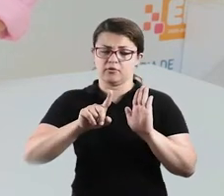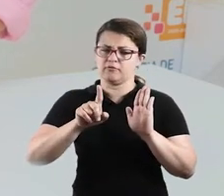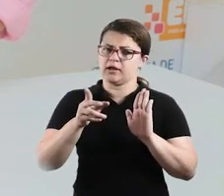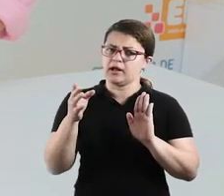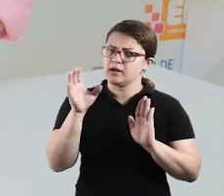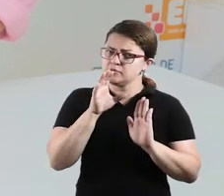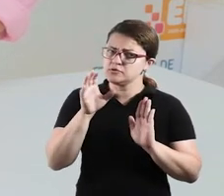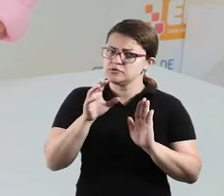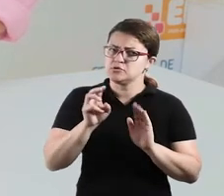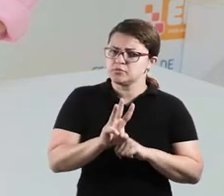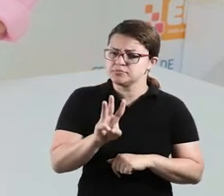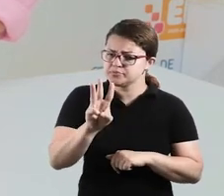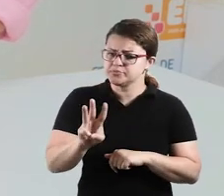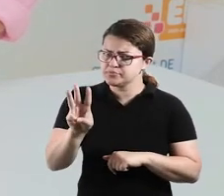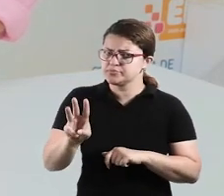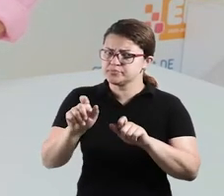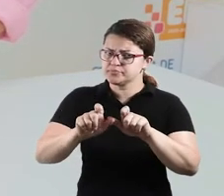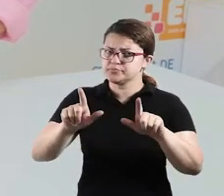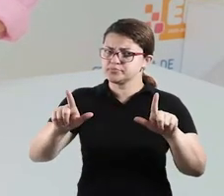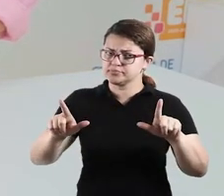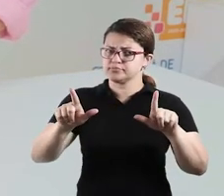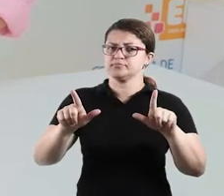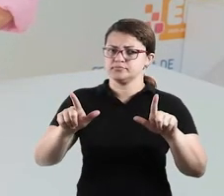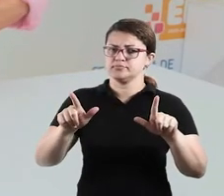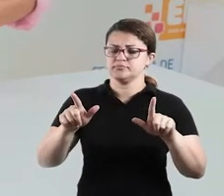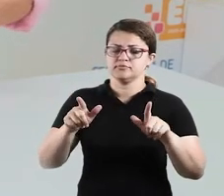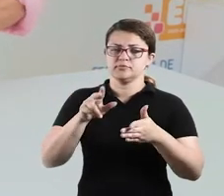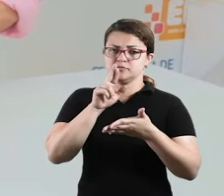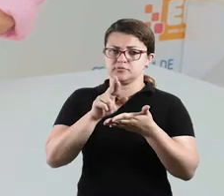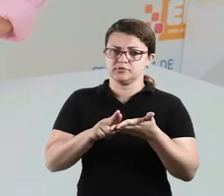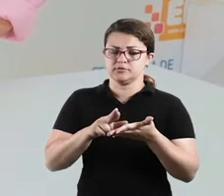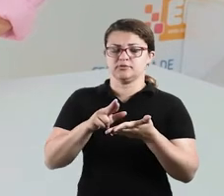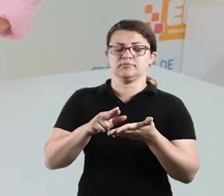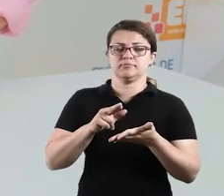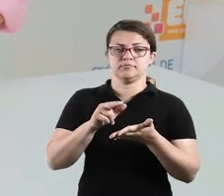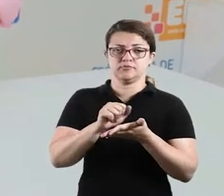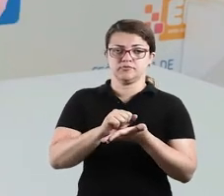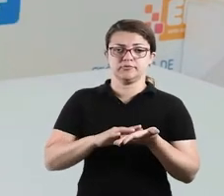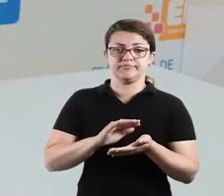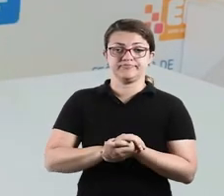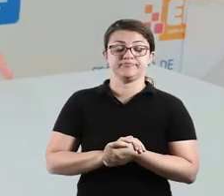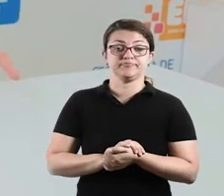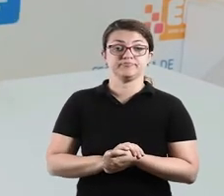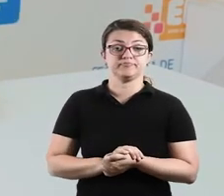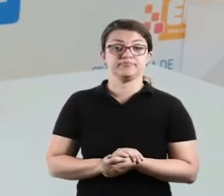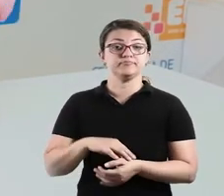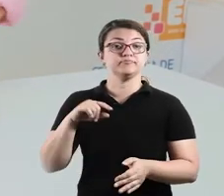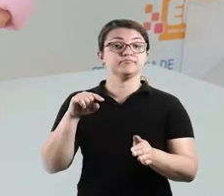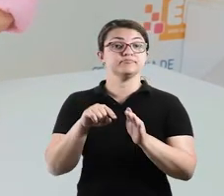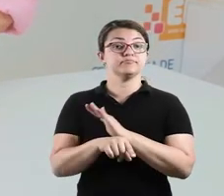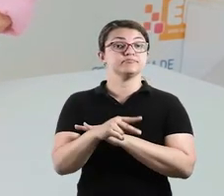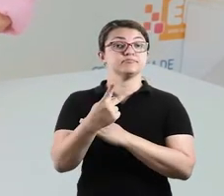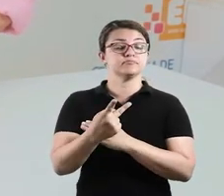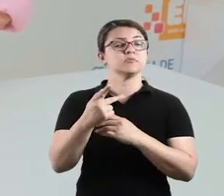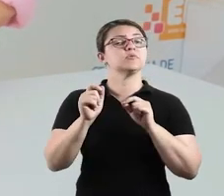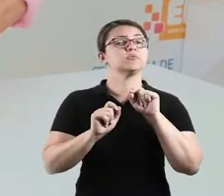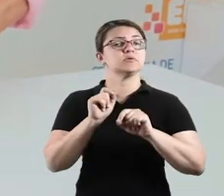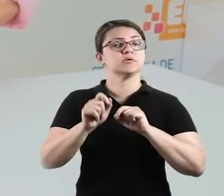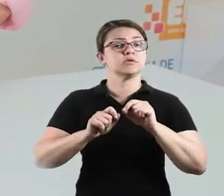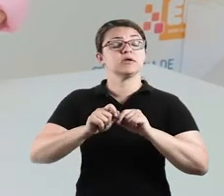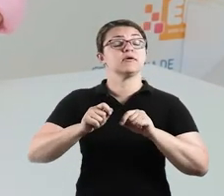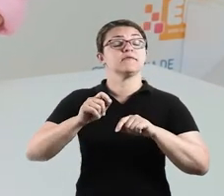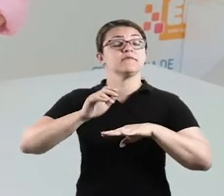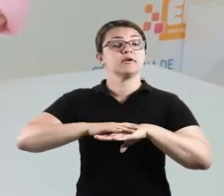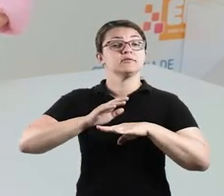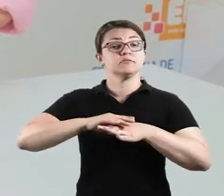realiza essas atividades, tudo bem? Na atividade 2, pede para que você faça uma produção de texto. O que